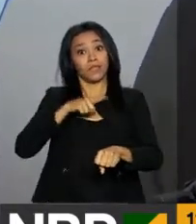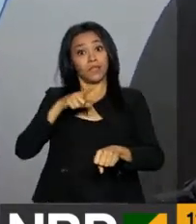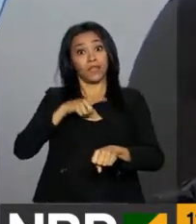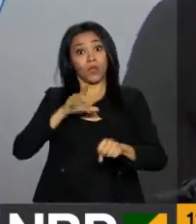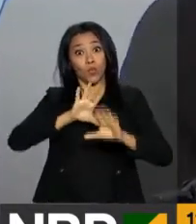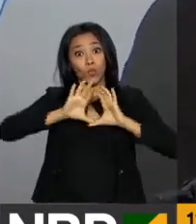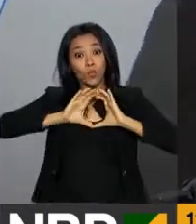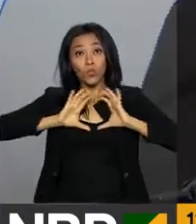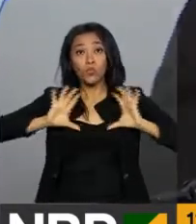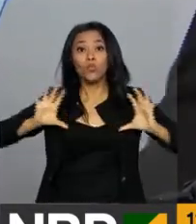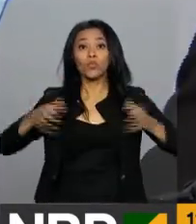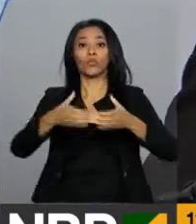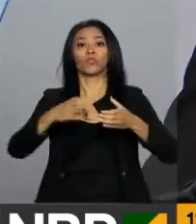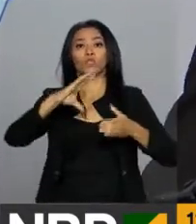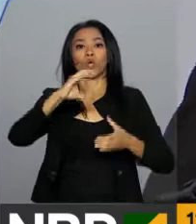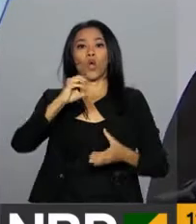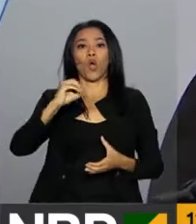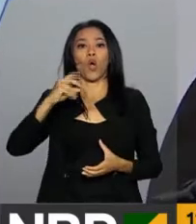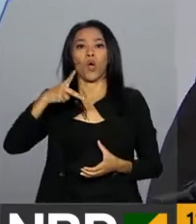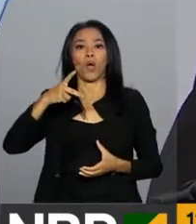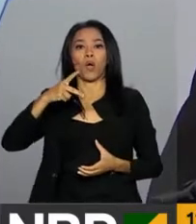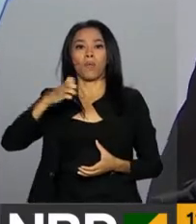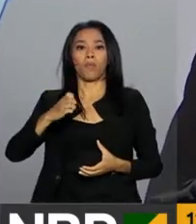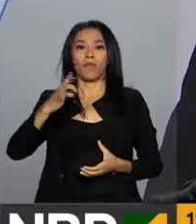que todos cooperem entre si